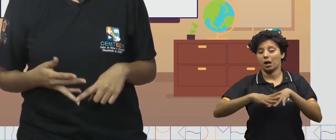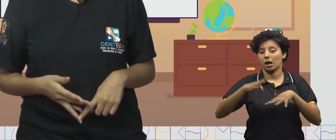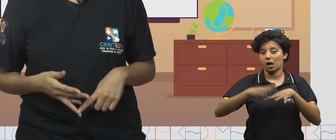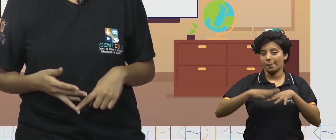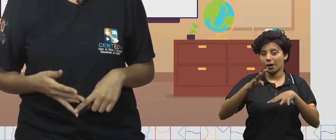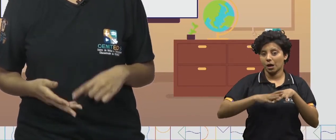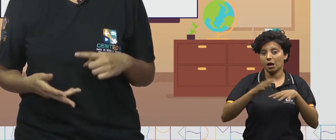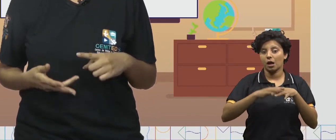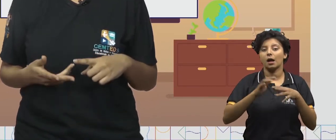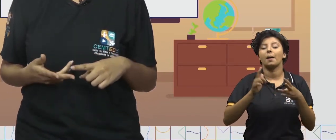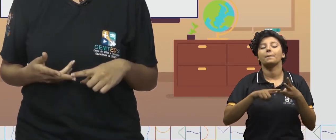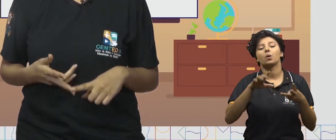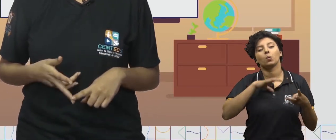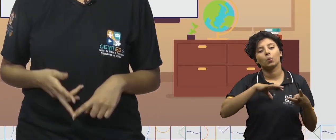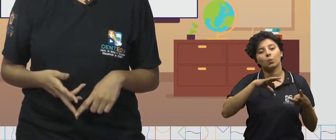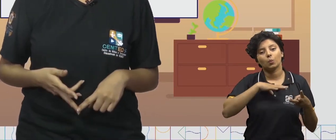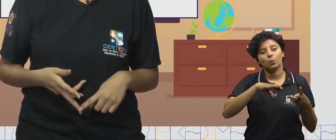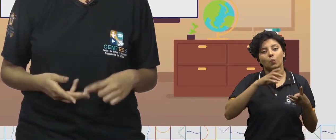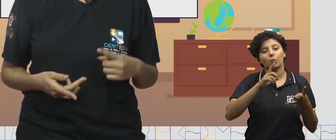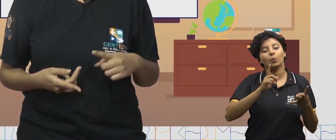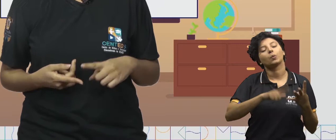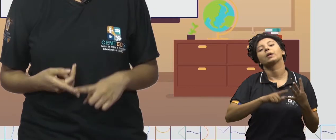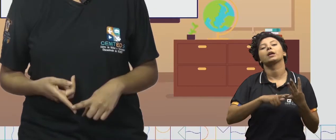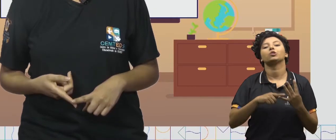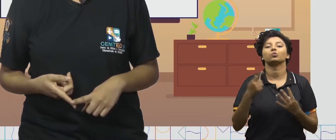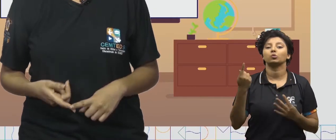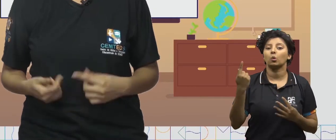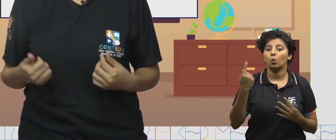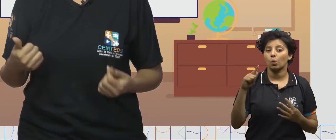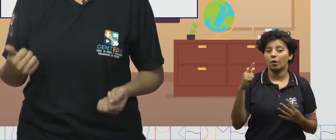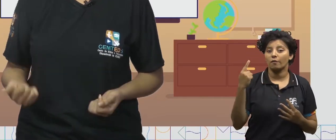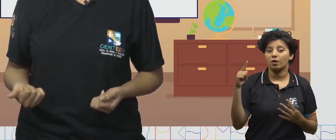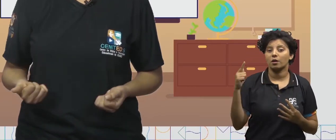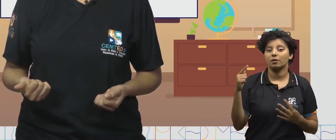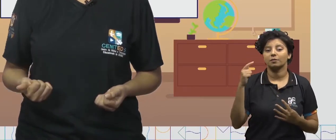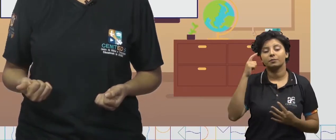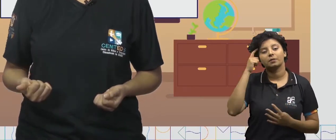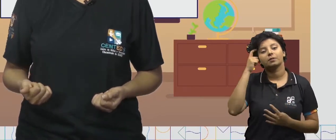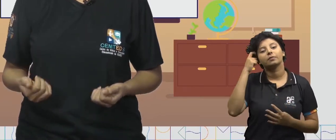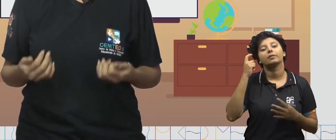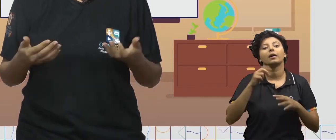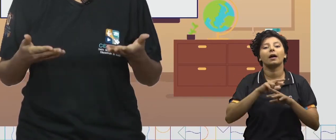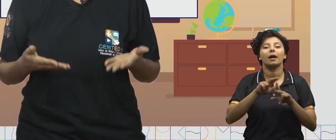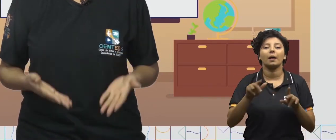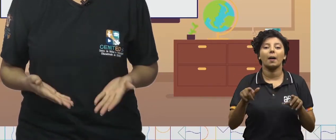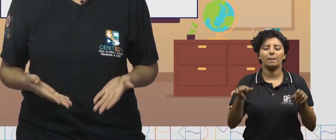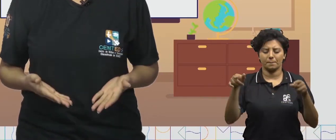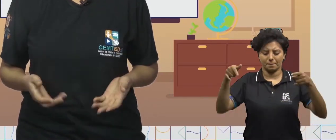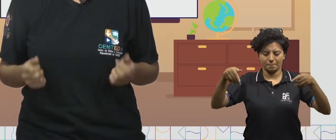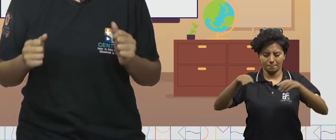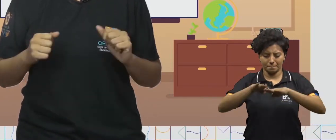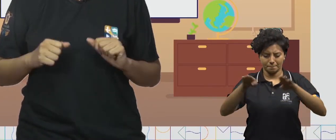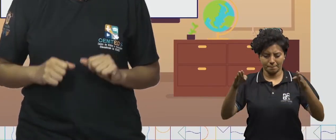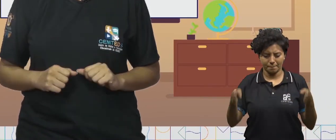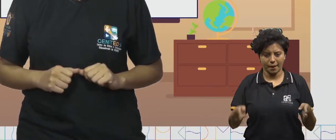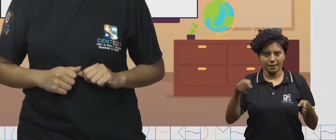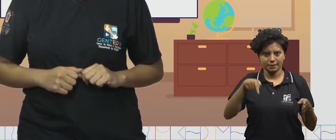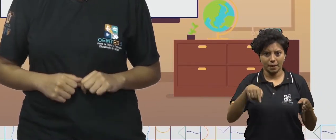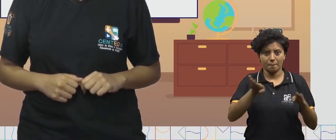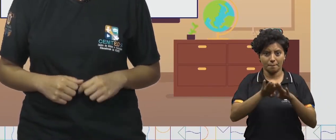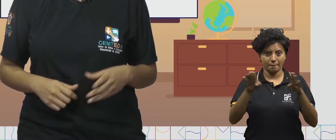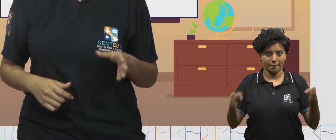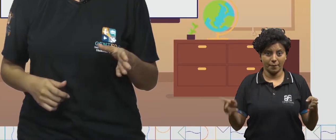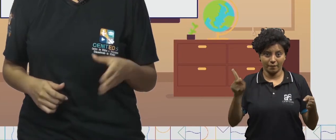de matemática, língua portuguesa, história, geografia. Mesa. A mesa